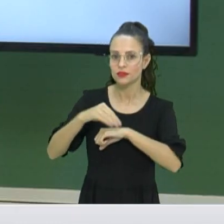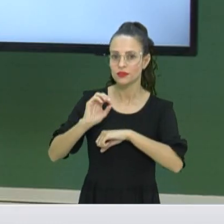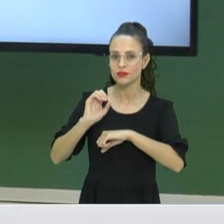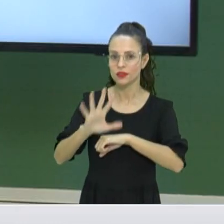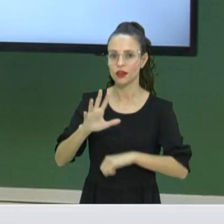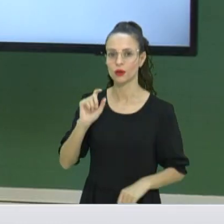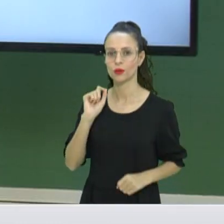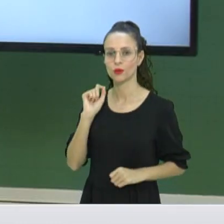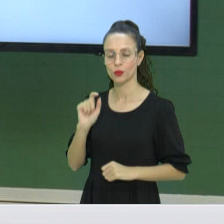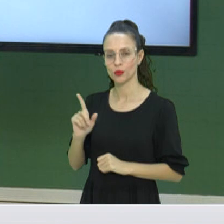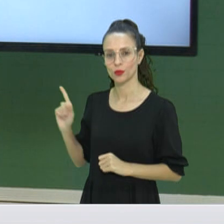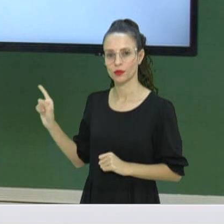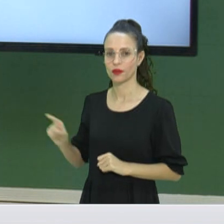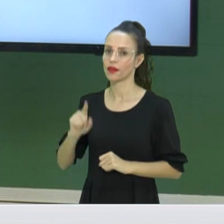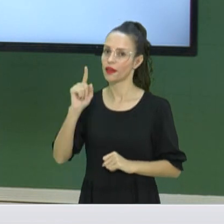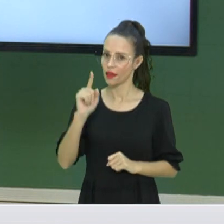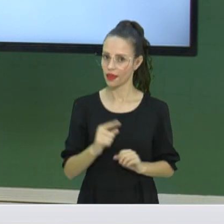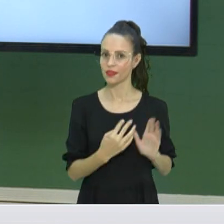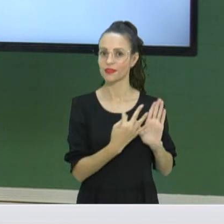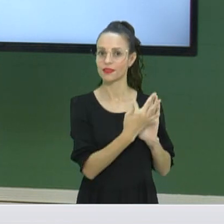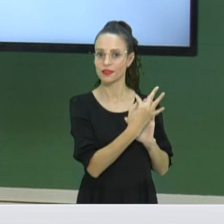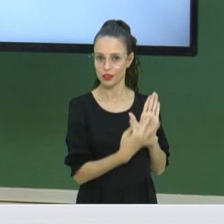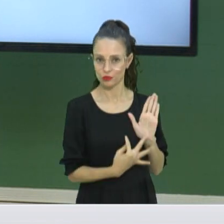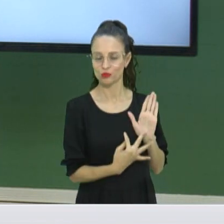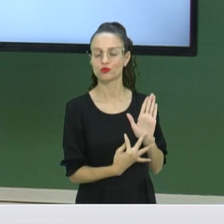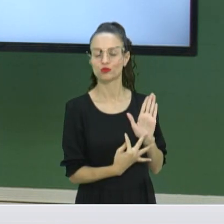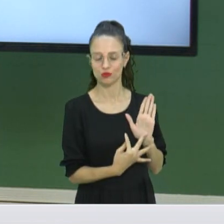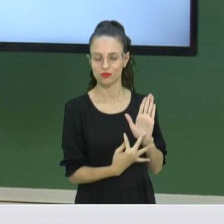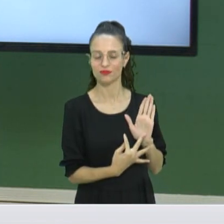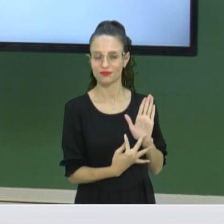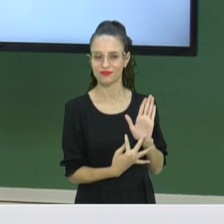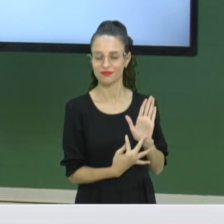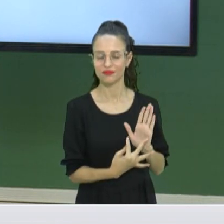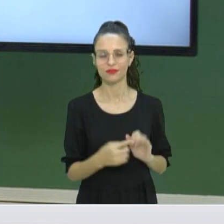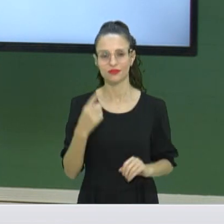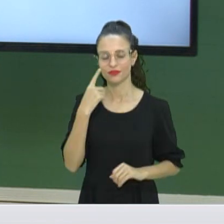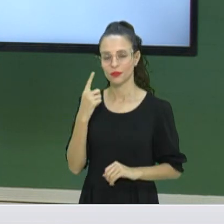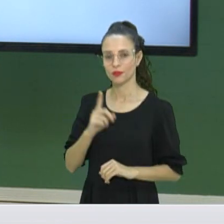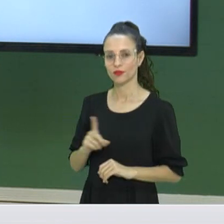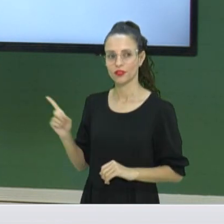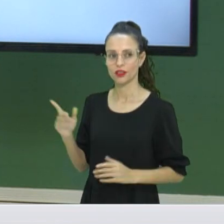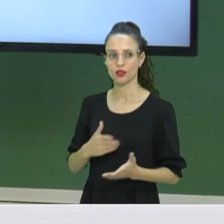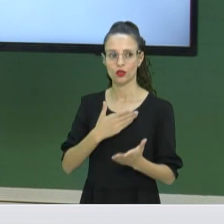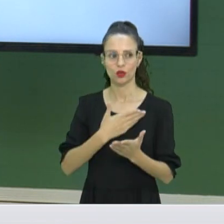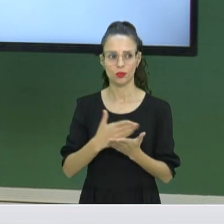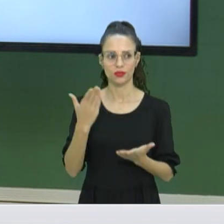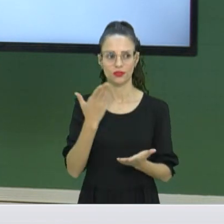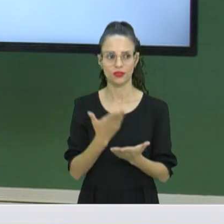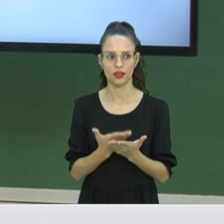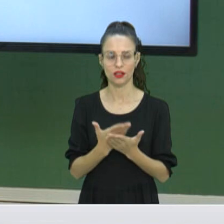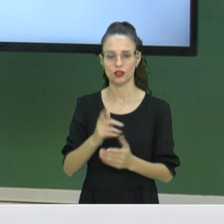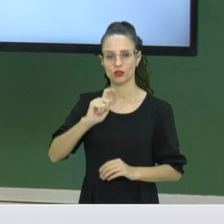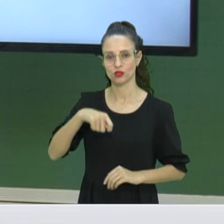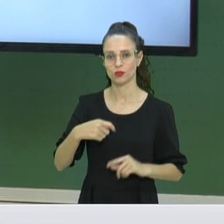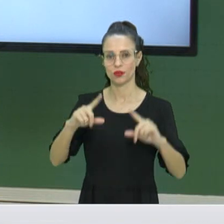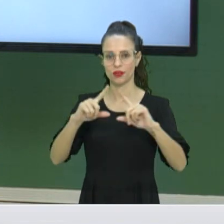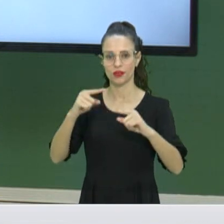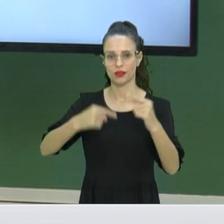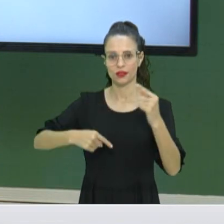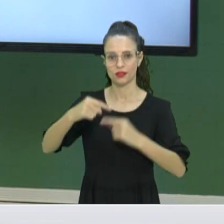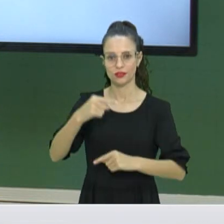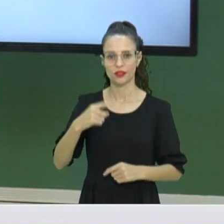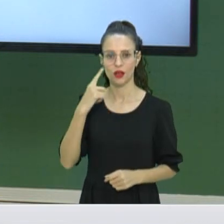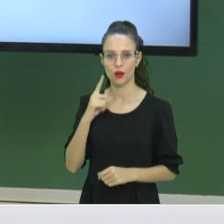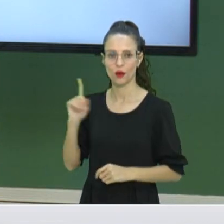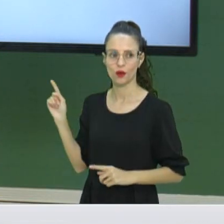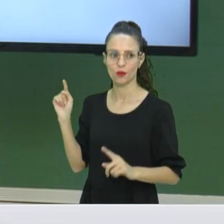verdade, isso daqui é um texto, tá certo? Então, nós vamos começar a nossa aula falando sobre reciclagem e